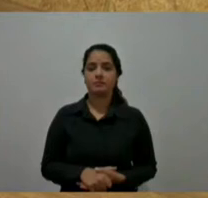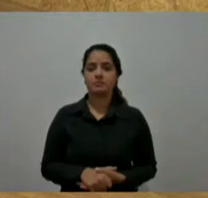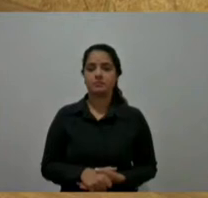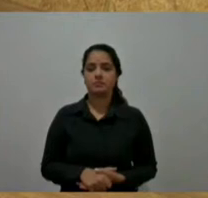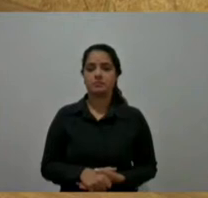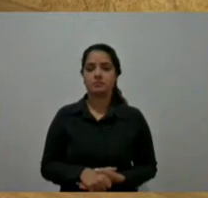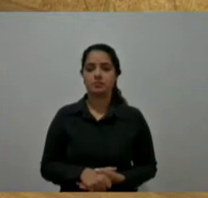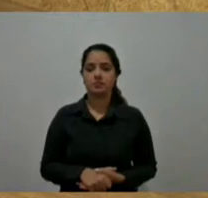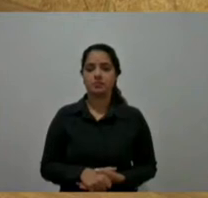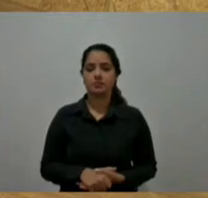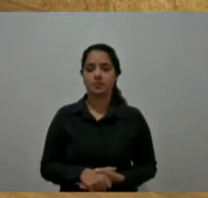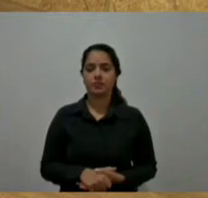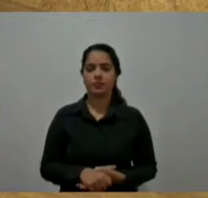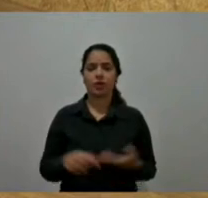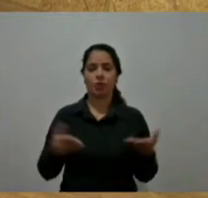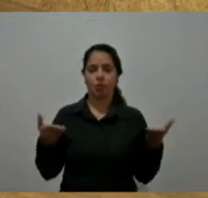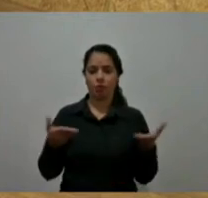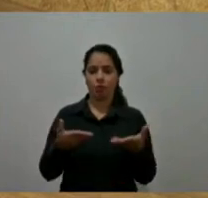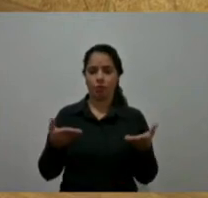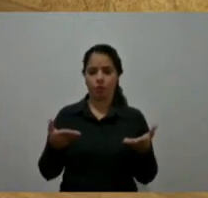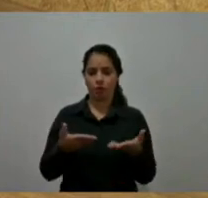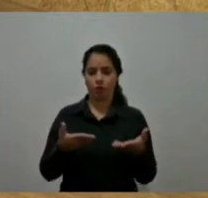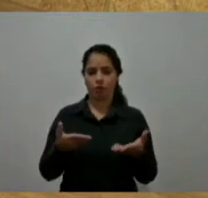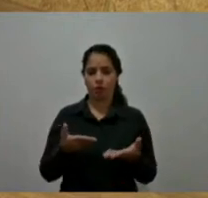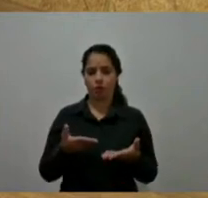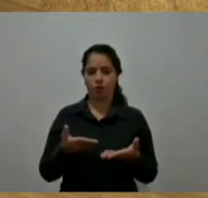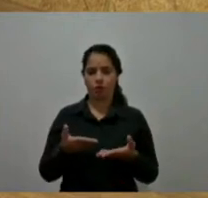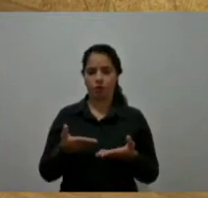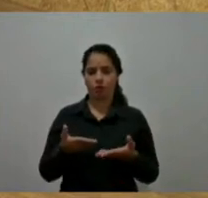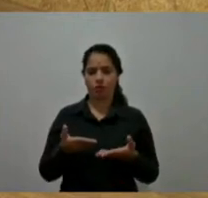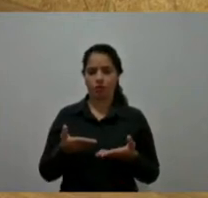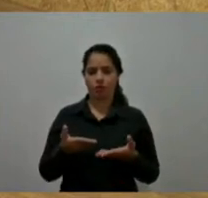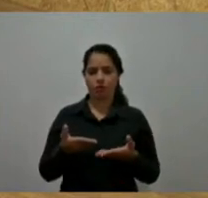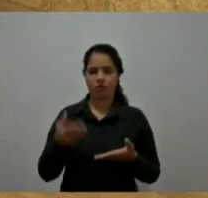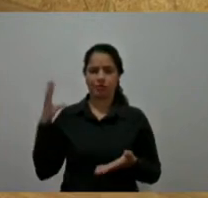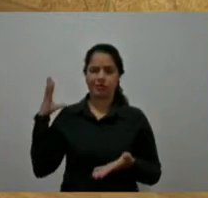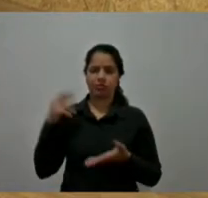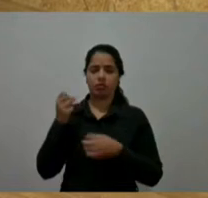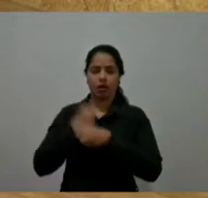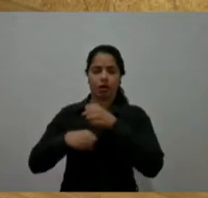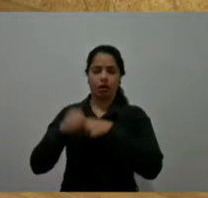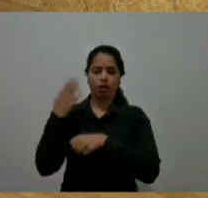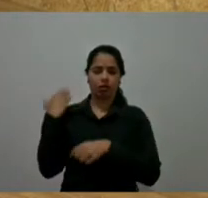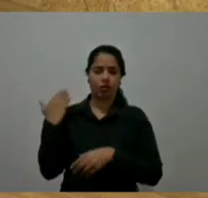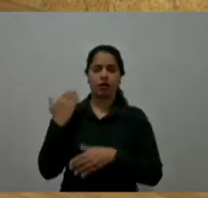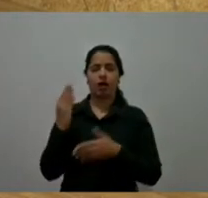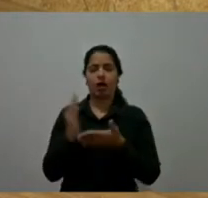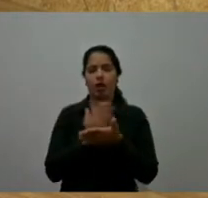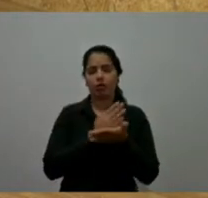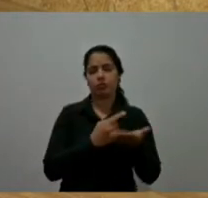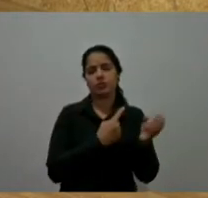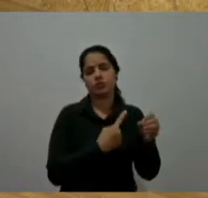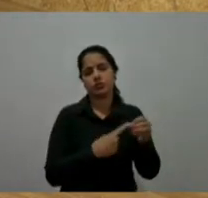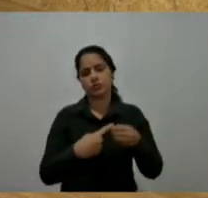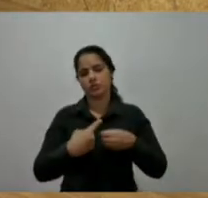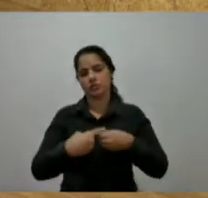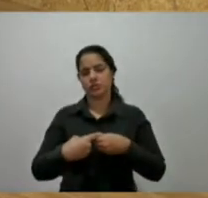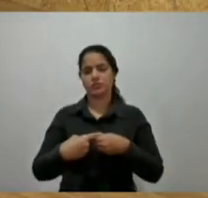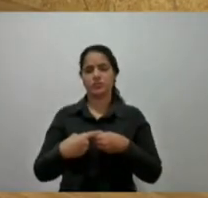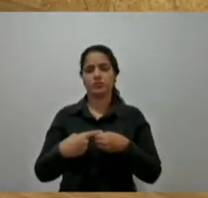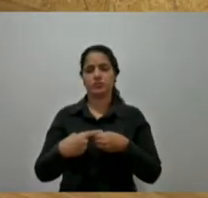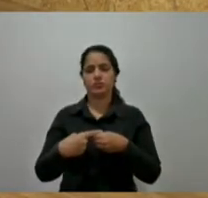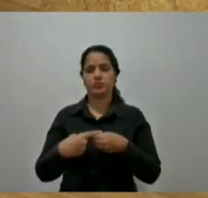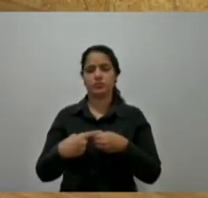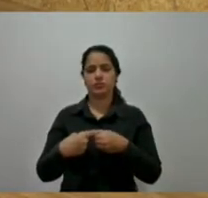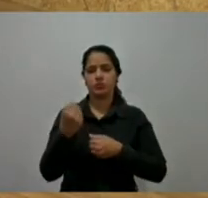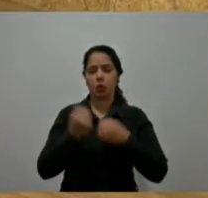hoje em dia era bem melhor, mas há muitos anos atrás, em algumas cidades, algumas poucas cidades, o serviço de táxi não era tão bom, né?